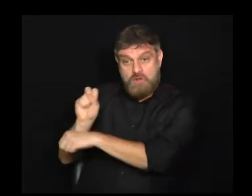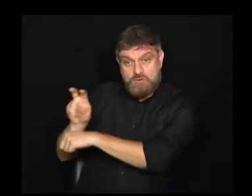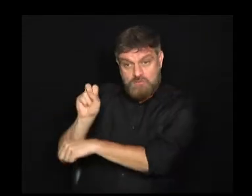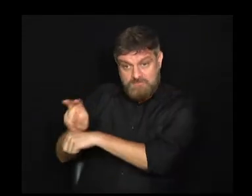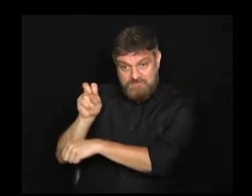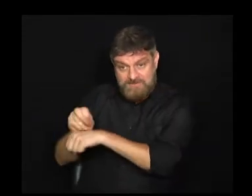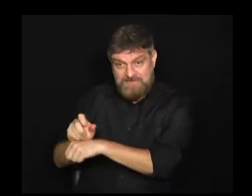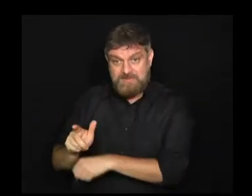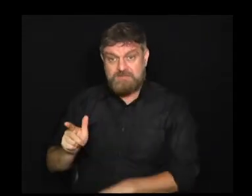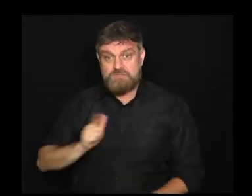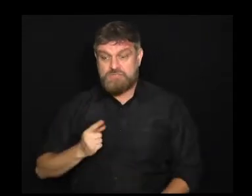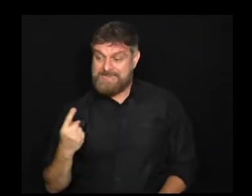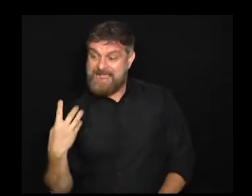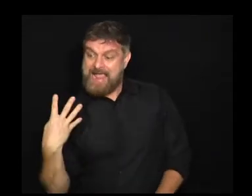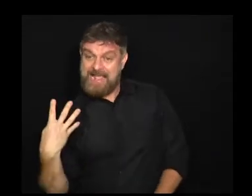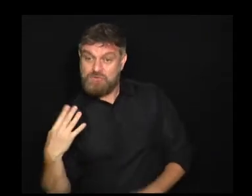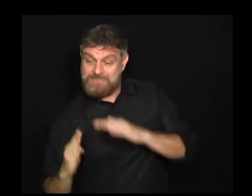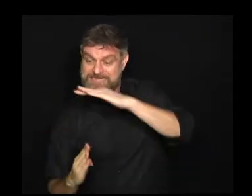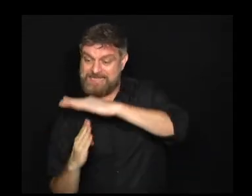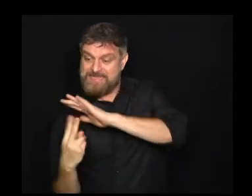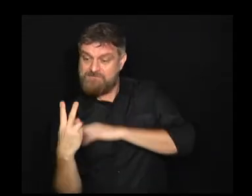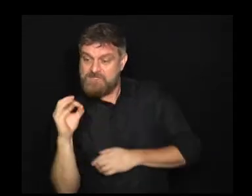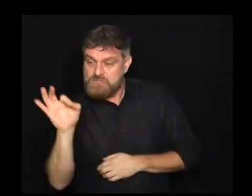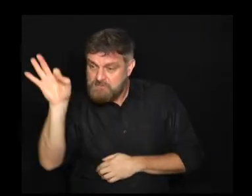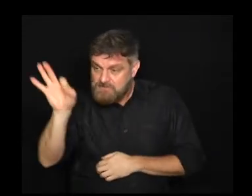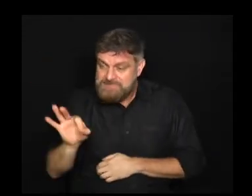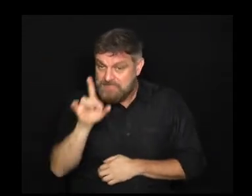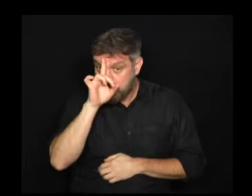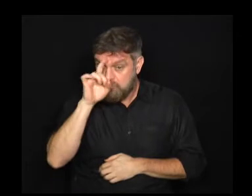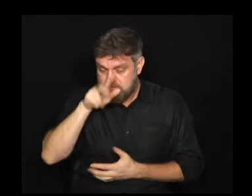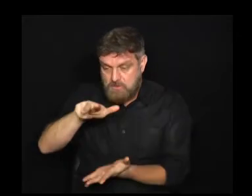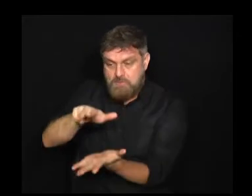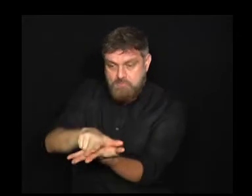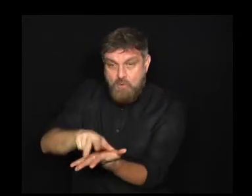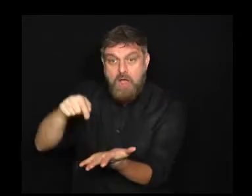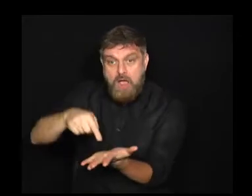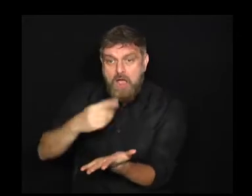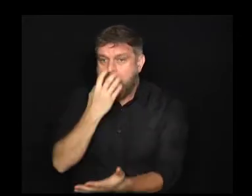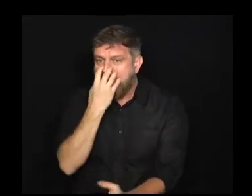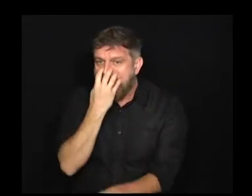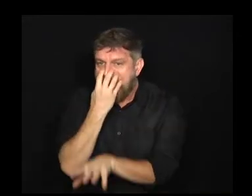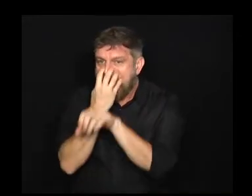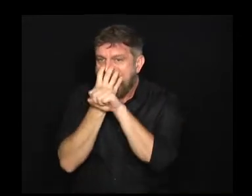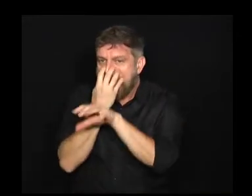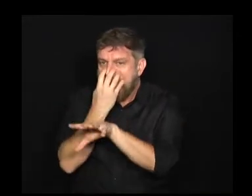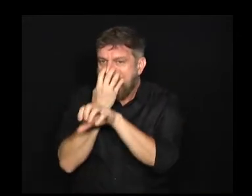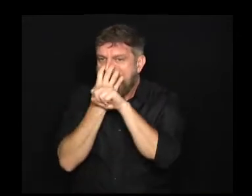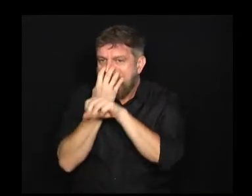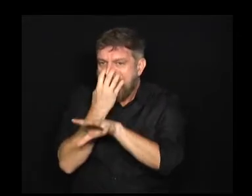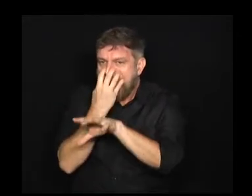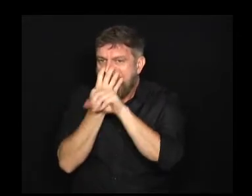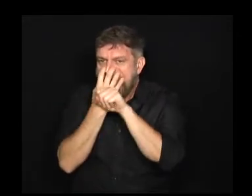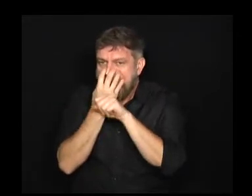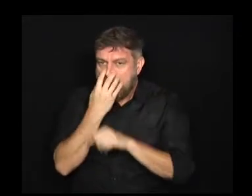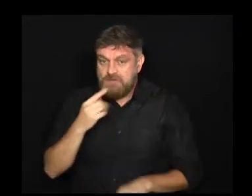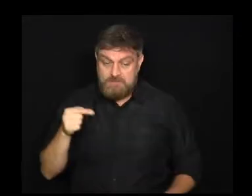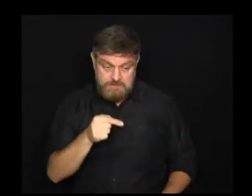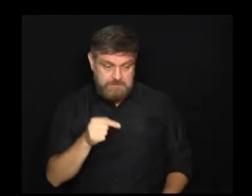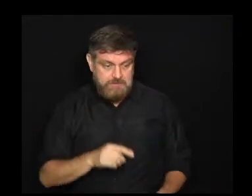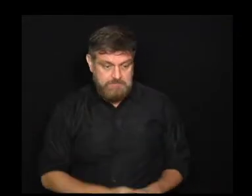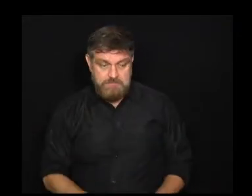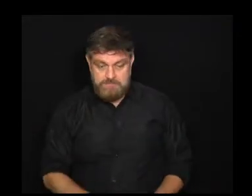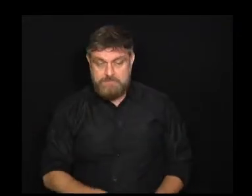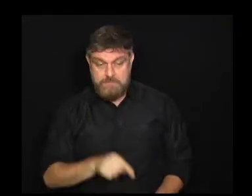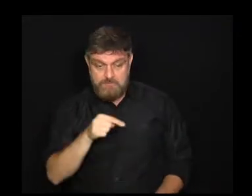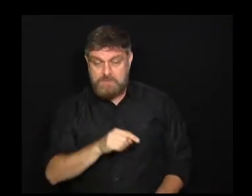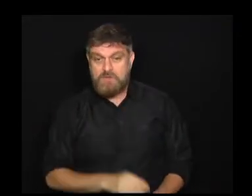de 14% a 20%. Então, esses aspectos seriam aspectos positivos para ele.